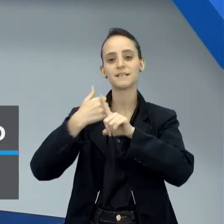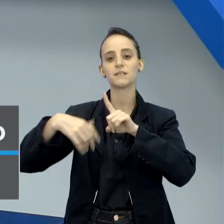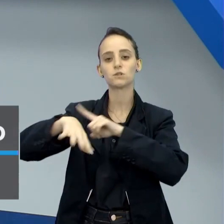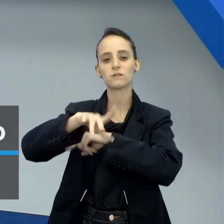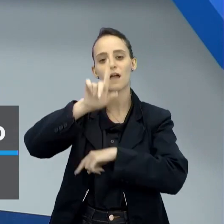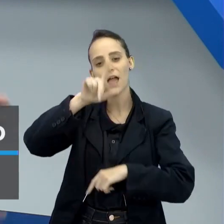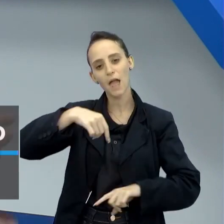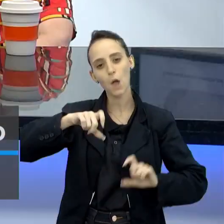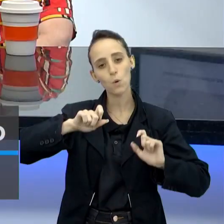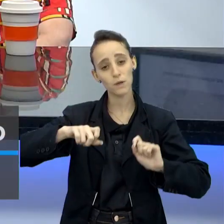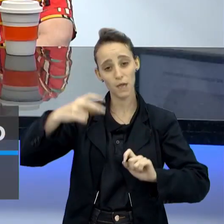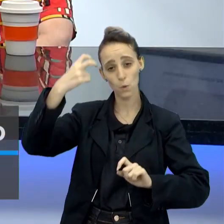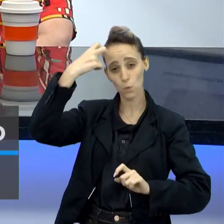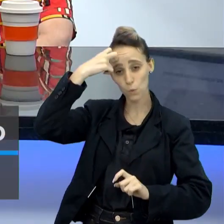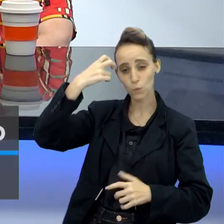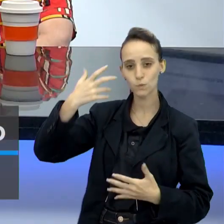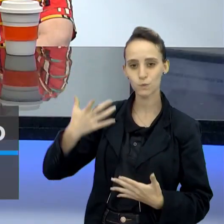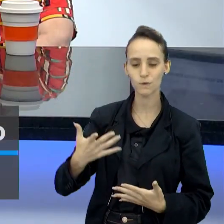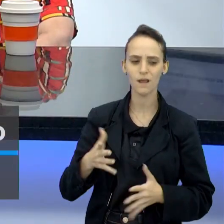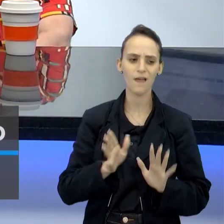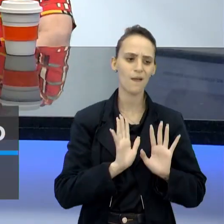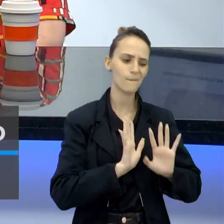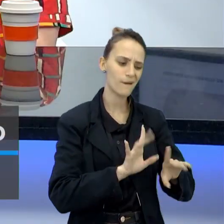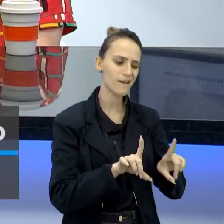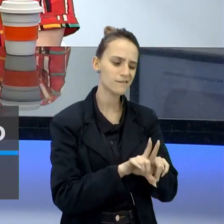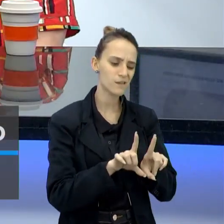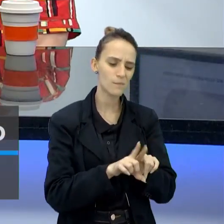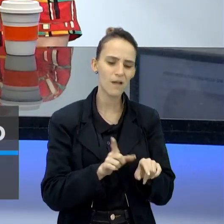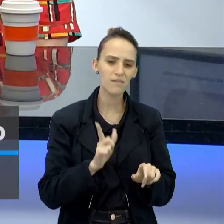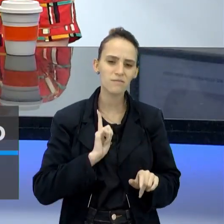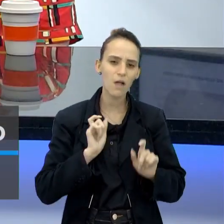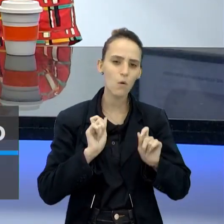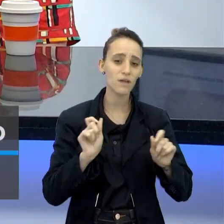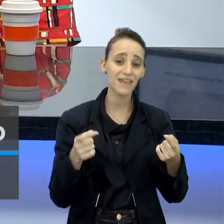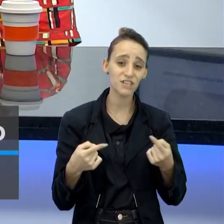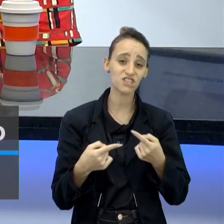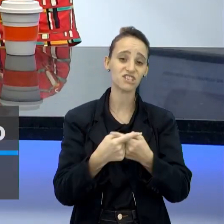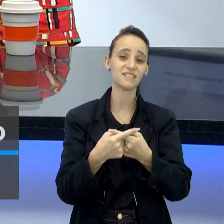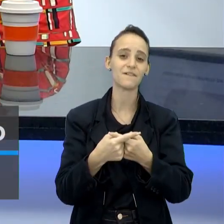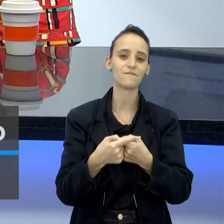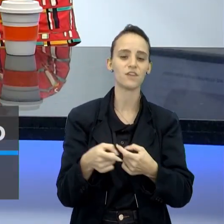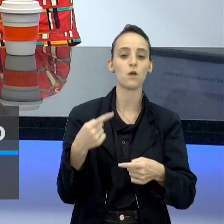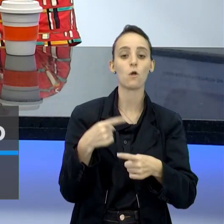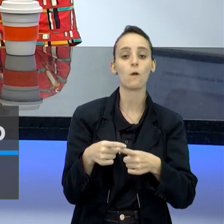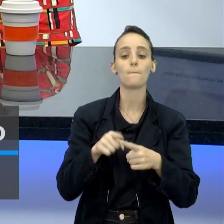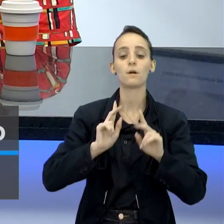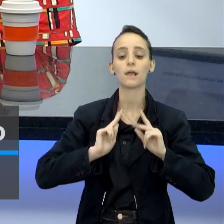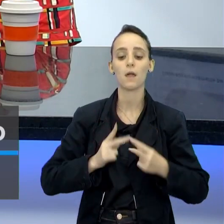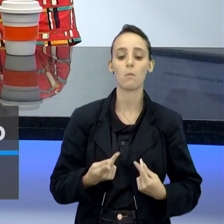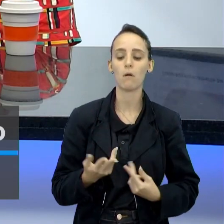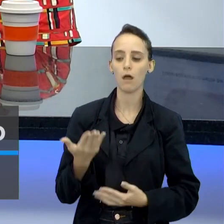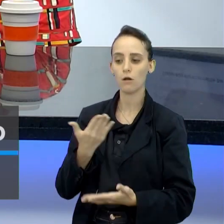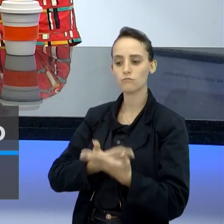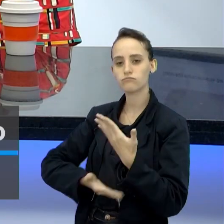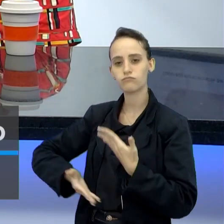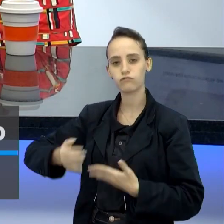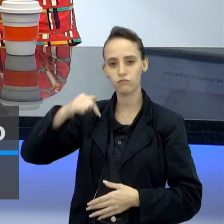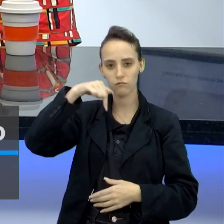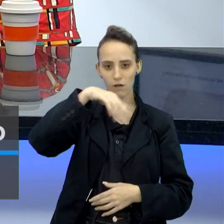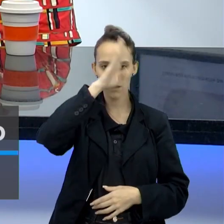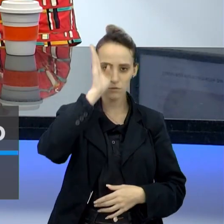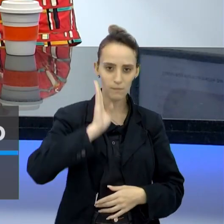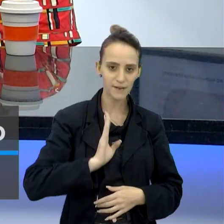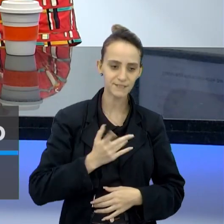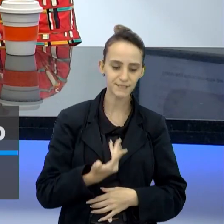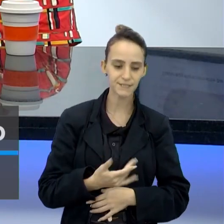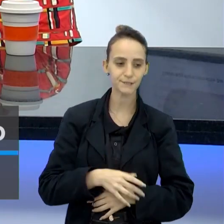cultura. Ao mesmo tempo, existe um desafio muito grande, porque como nós somos socializados dentro do Brasil,